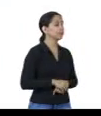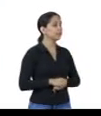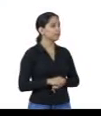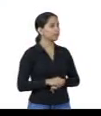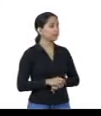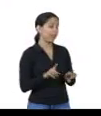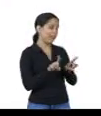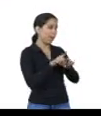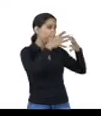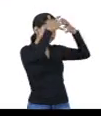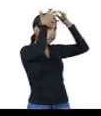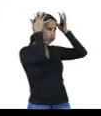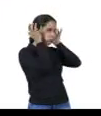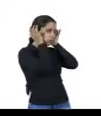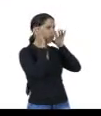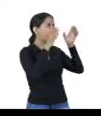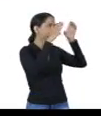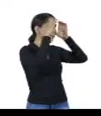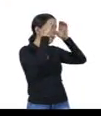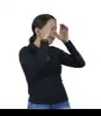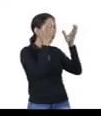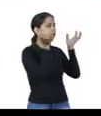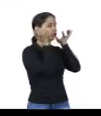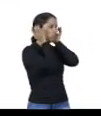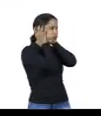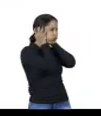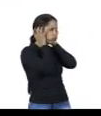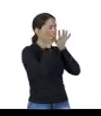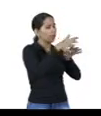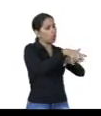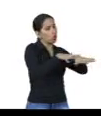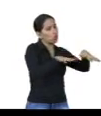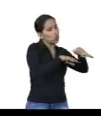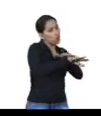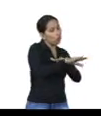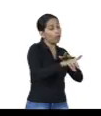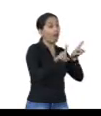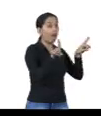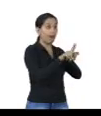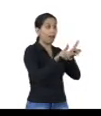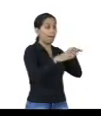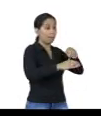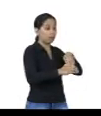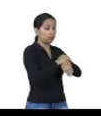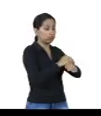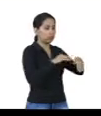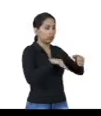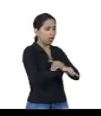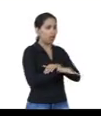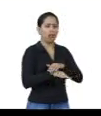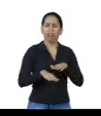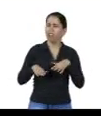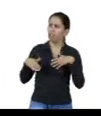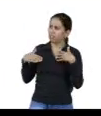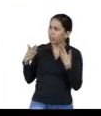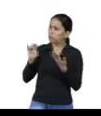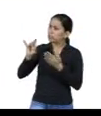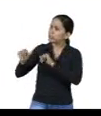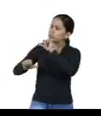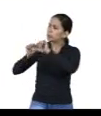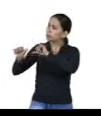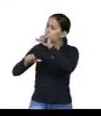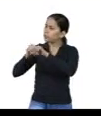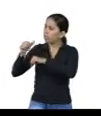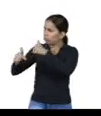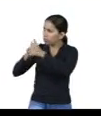mecânica, capacete, óculos, protetor auricular, luva e também o nosso calçado de segurança. Então pode ser que mudando a atividade,